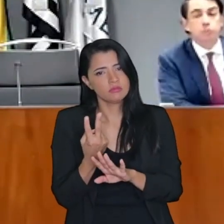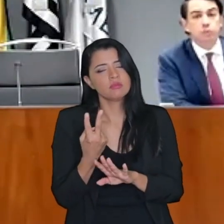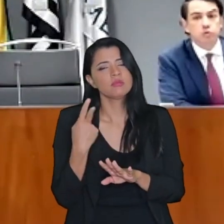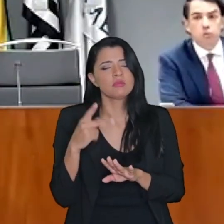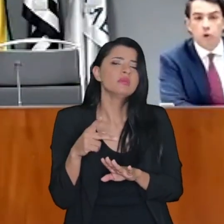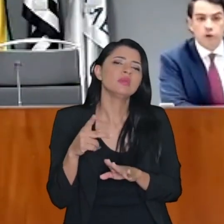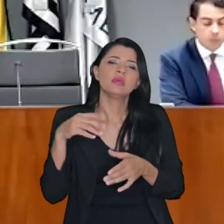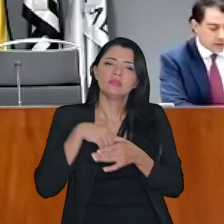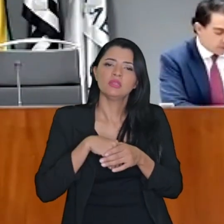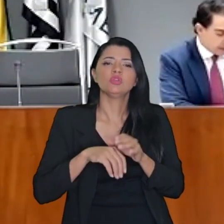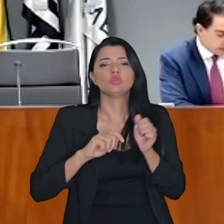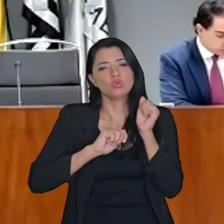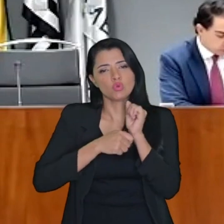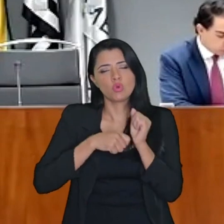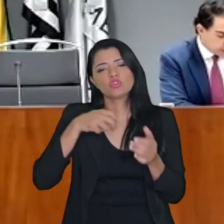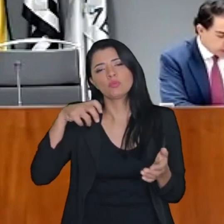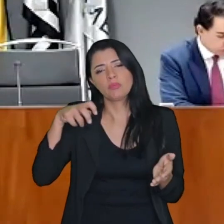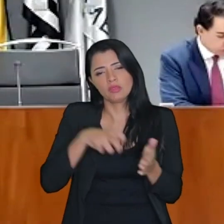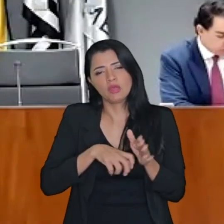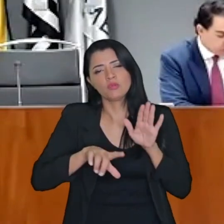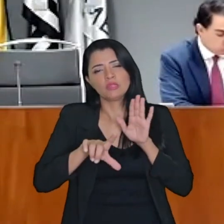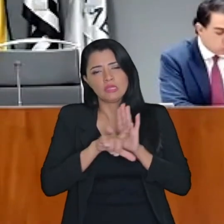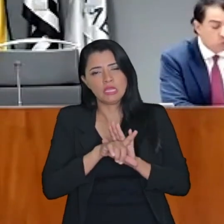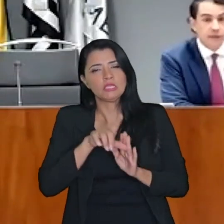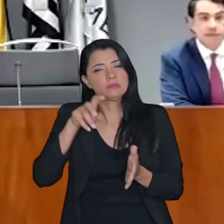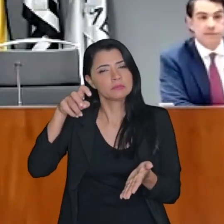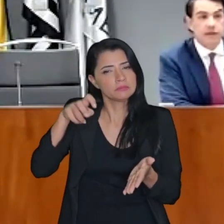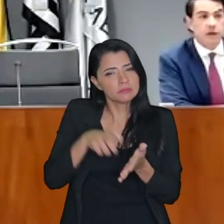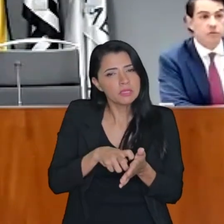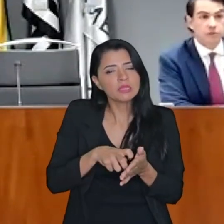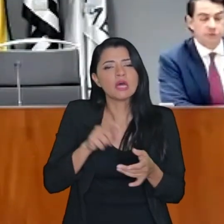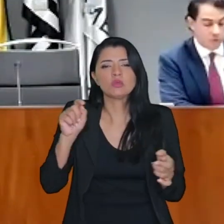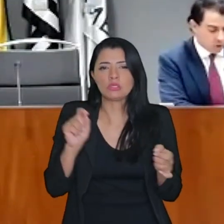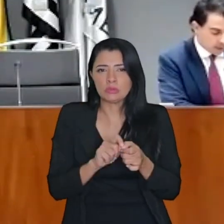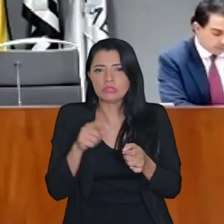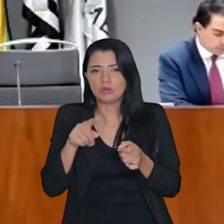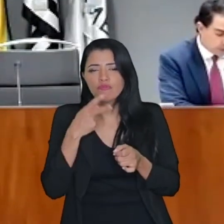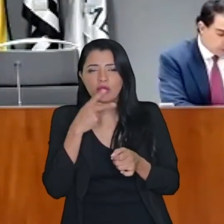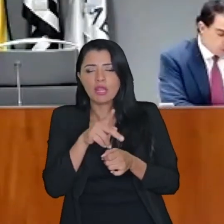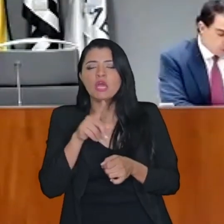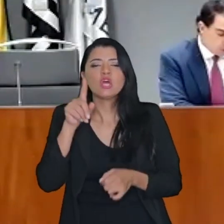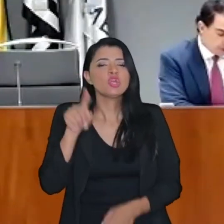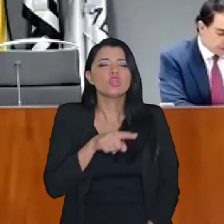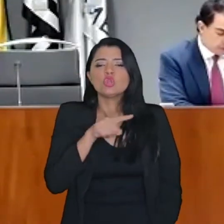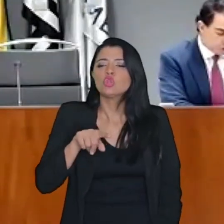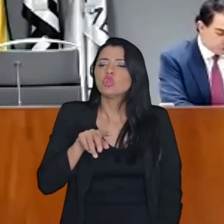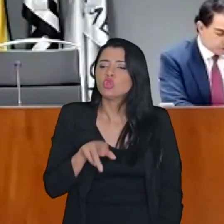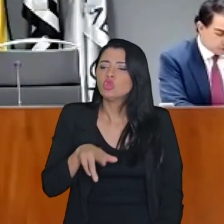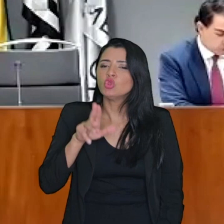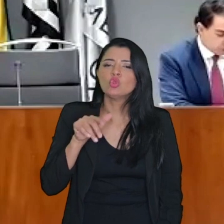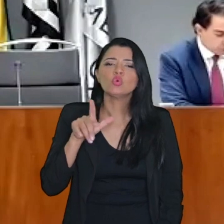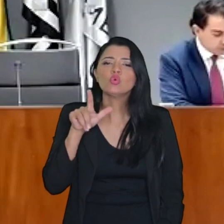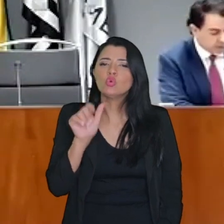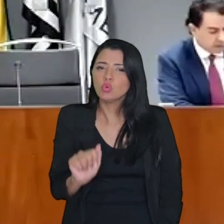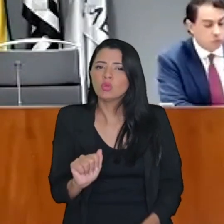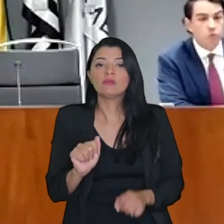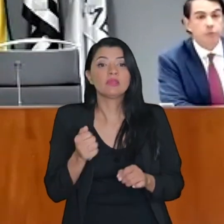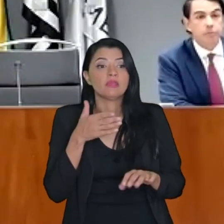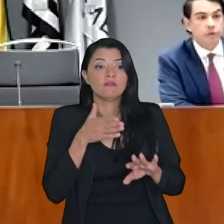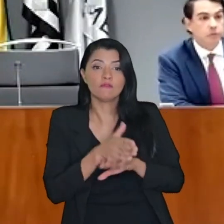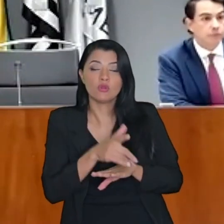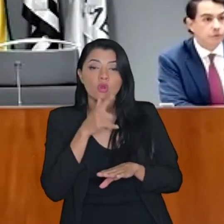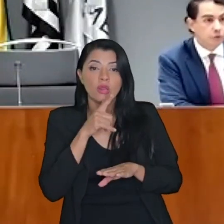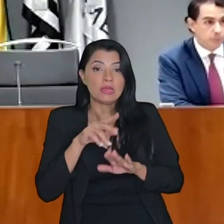ao disposto no Código Penal, na Lei de Execução Penal, dizendo que são nulas as cláusulas que violem os critérios de definição do regime inicial